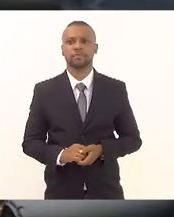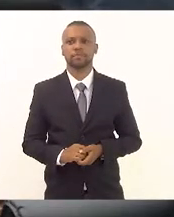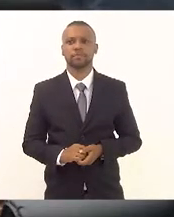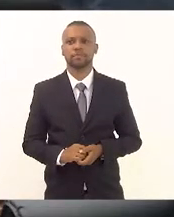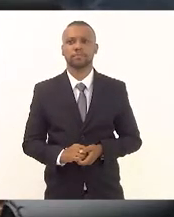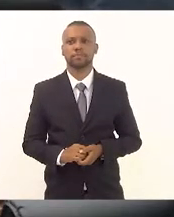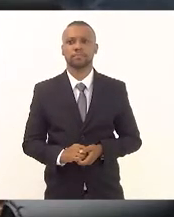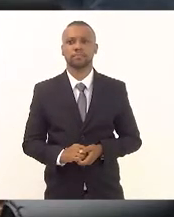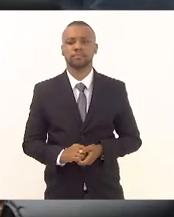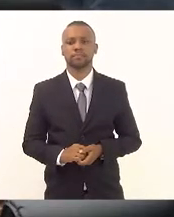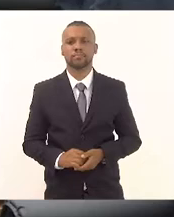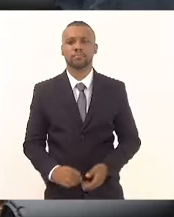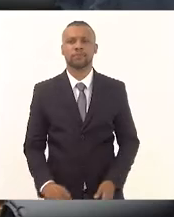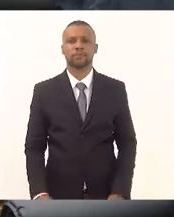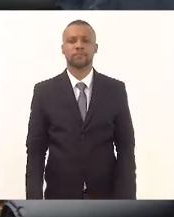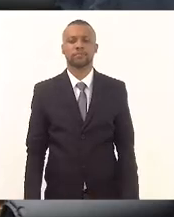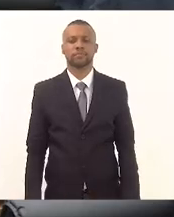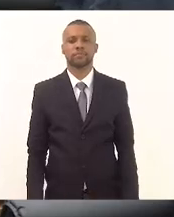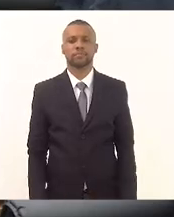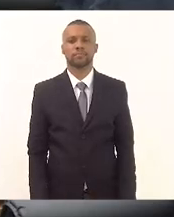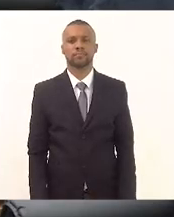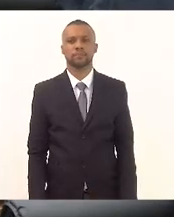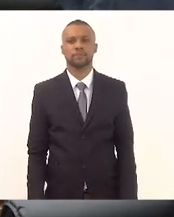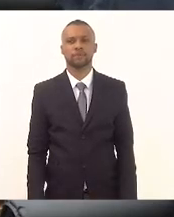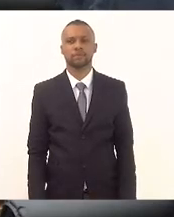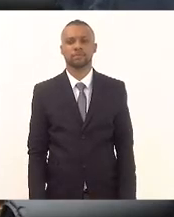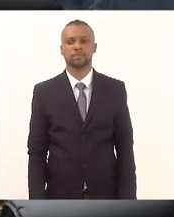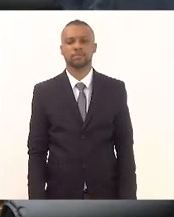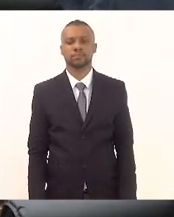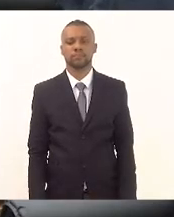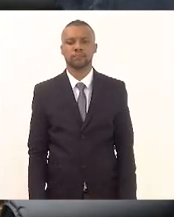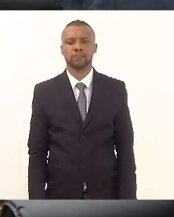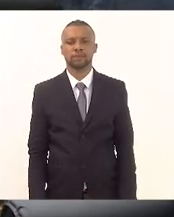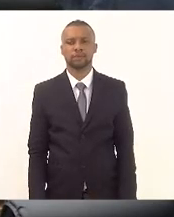Boreal. Isso aqui é difícil. Vamos fazer um.